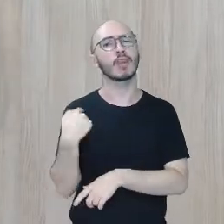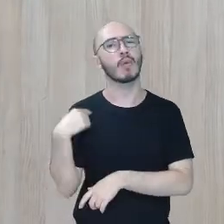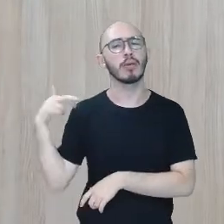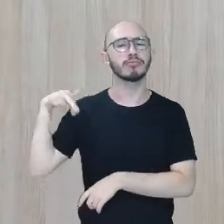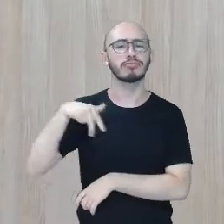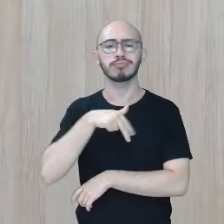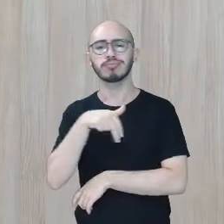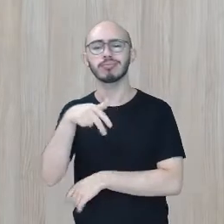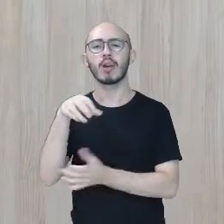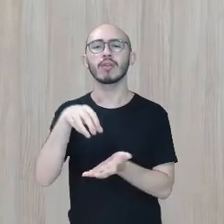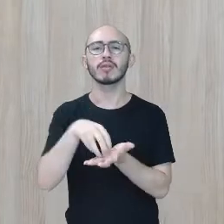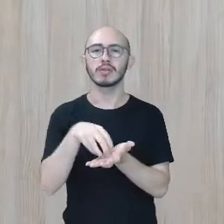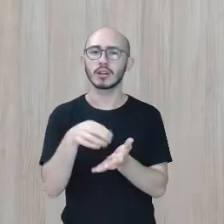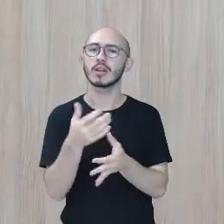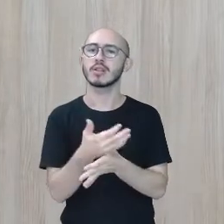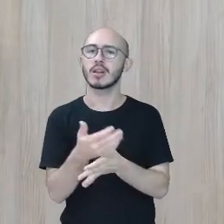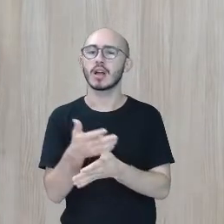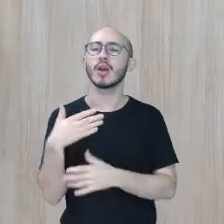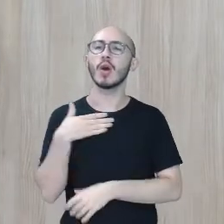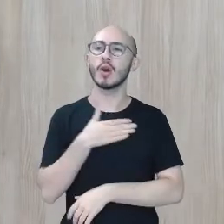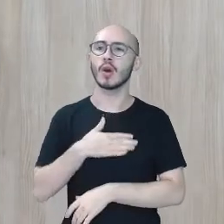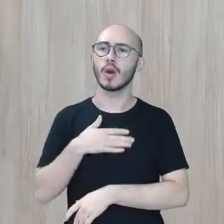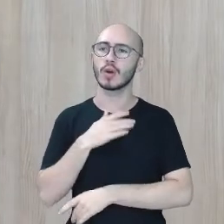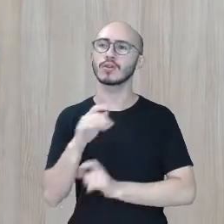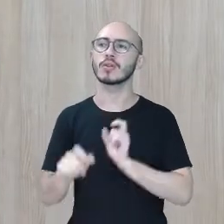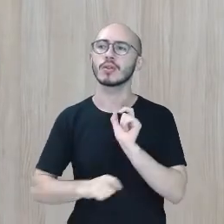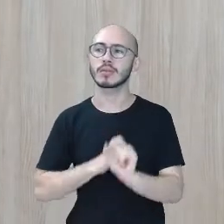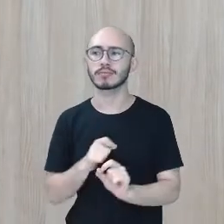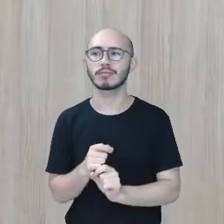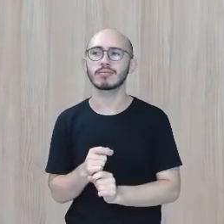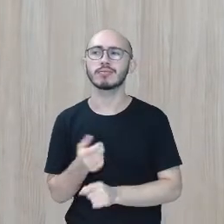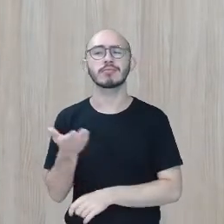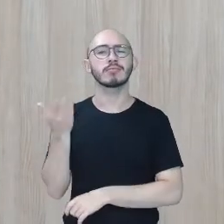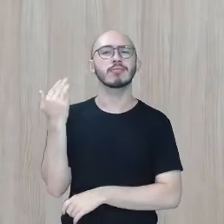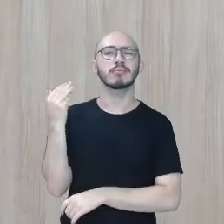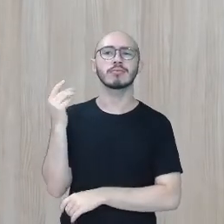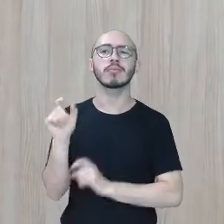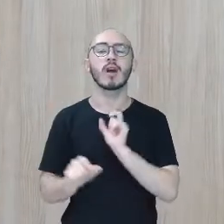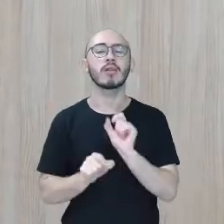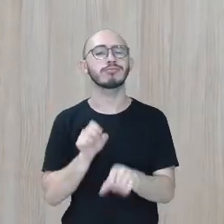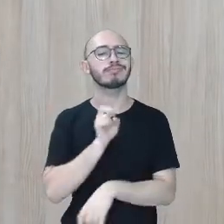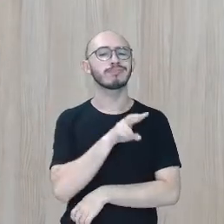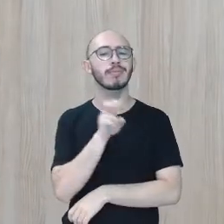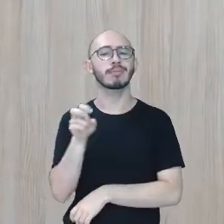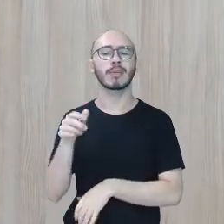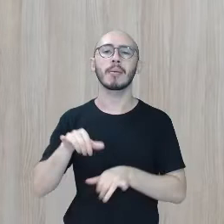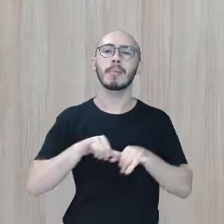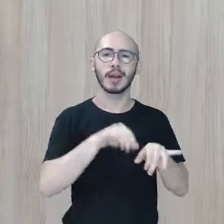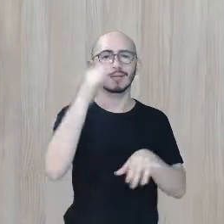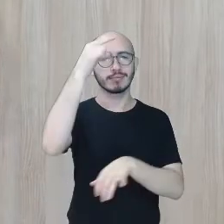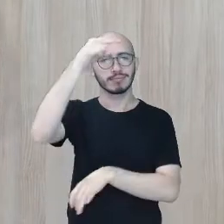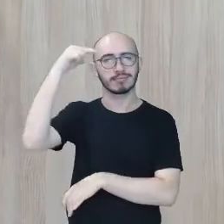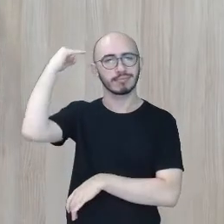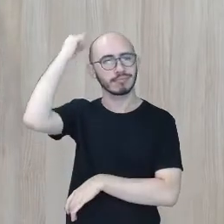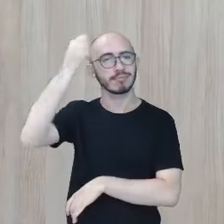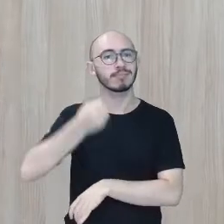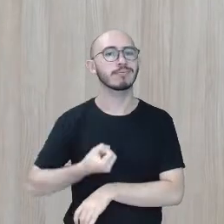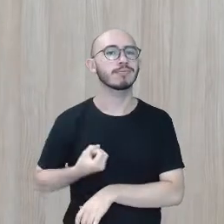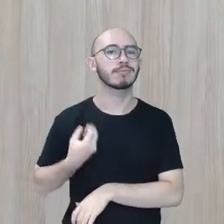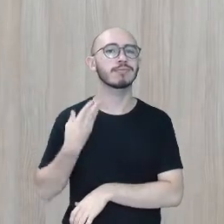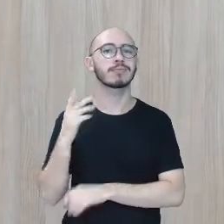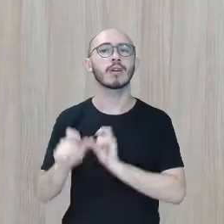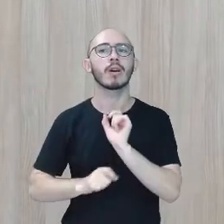da cidade, eu gosto muito, né, gostava, né, quando passava ali no mercado de São José, porque hoje o tempo está mais limitado,